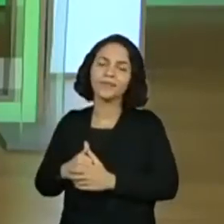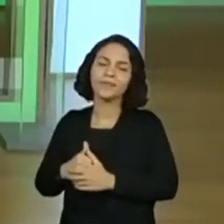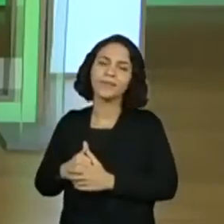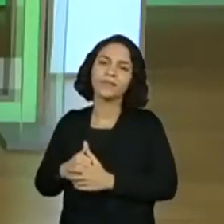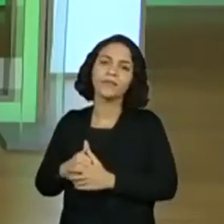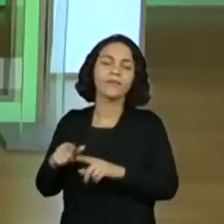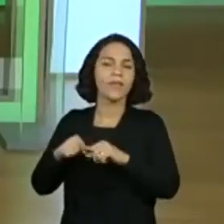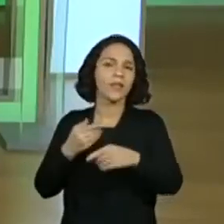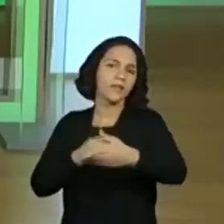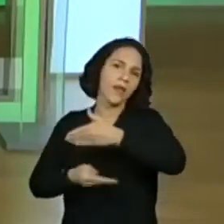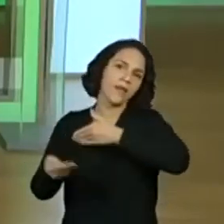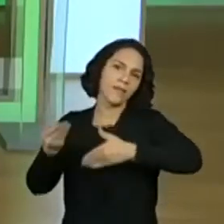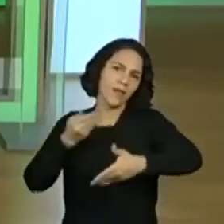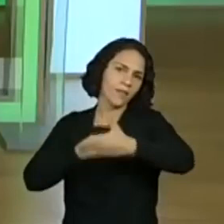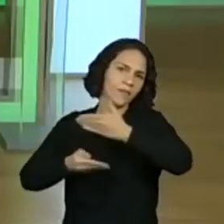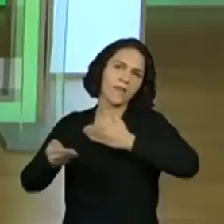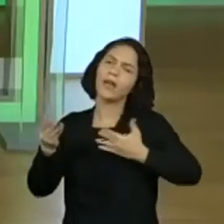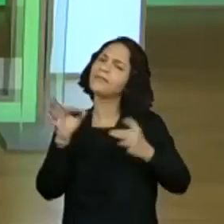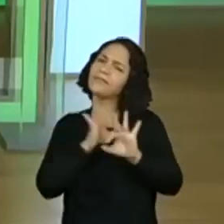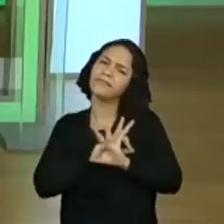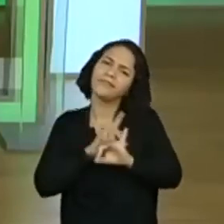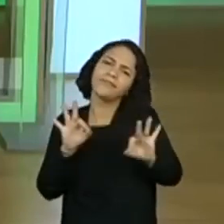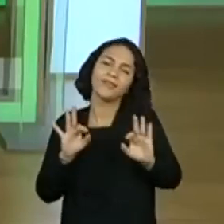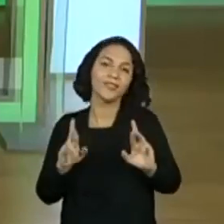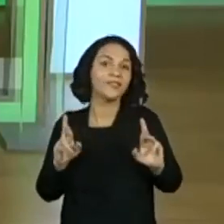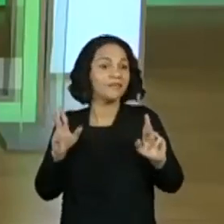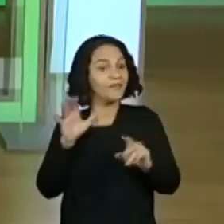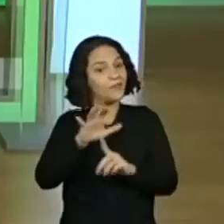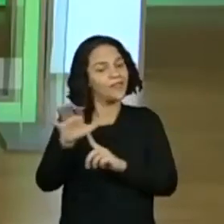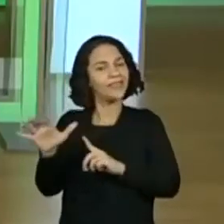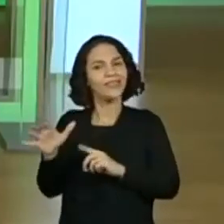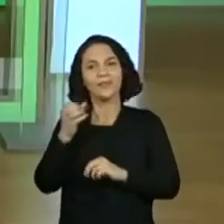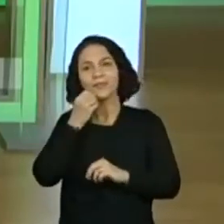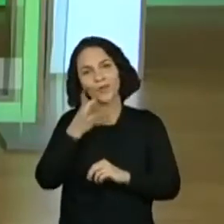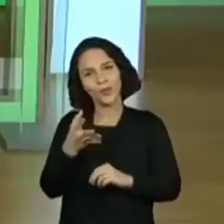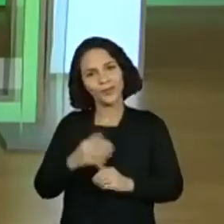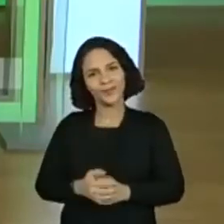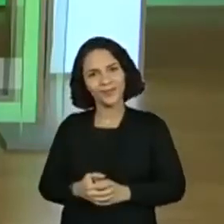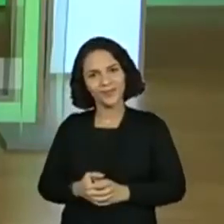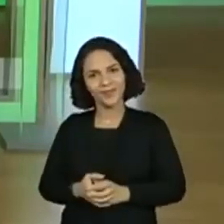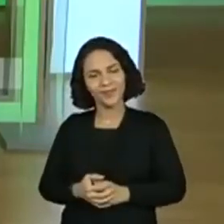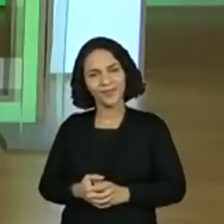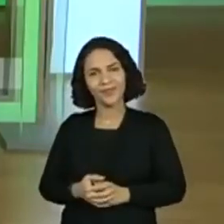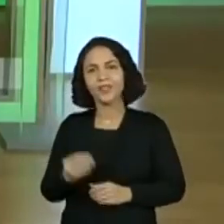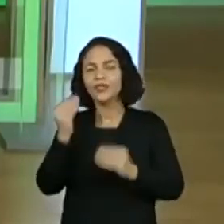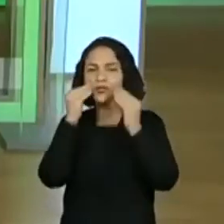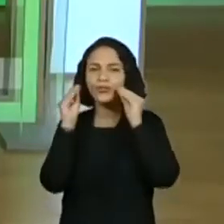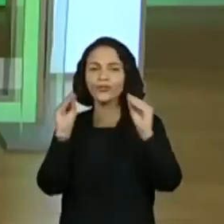Essa interação com vocês faz toda a diferença. E foi muito bom estar aqui.